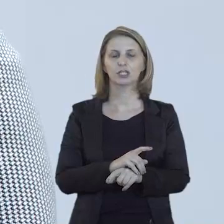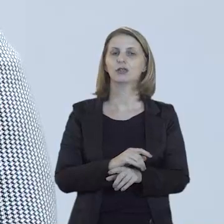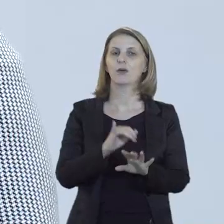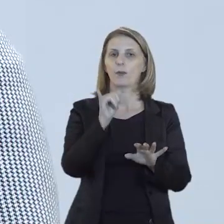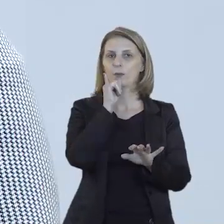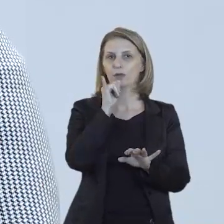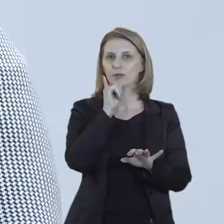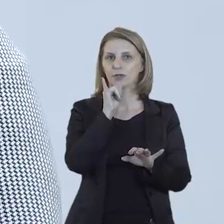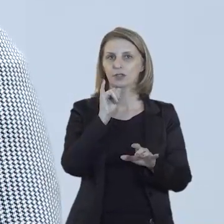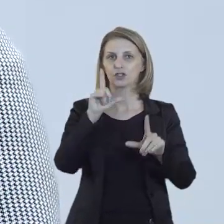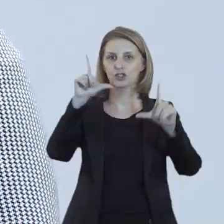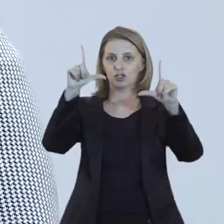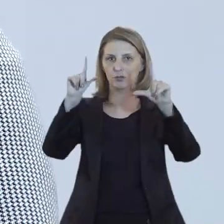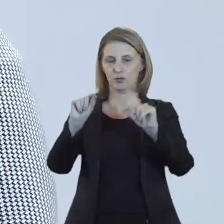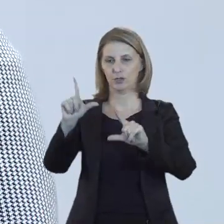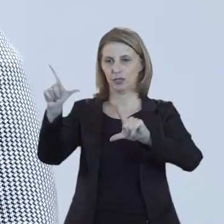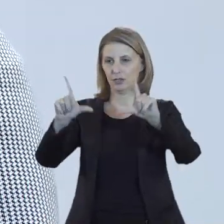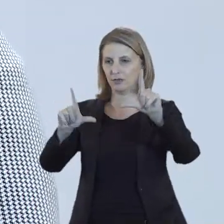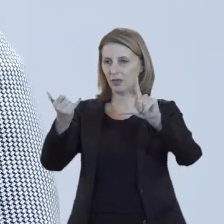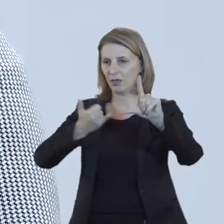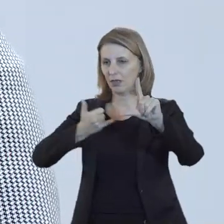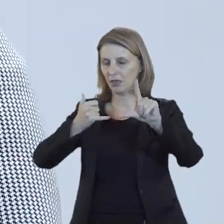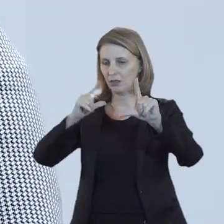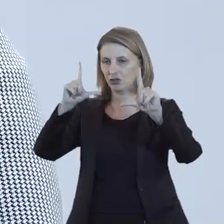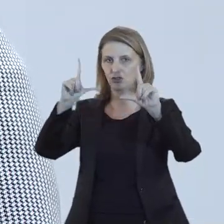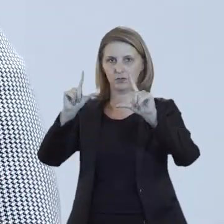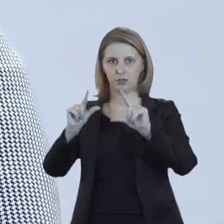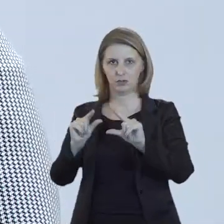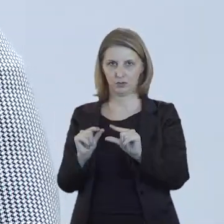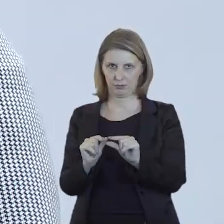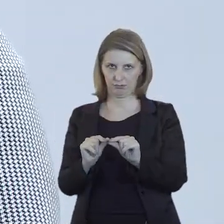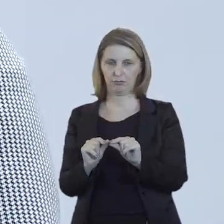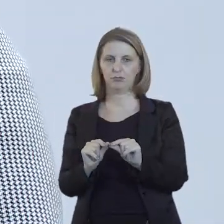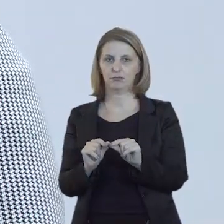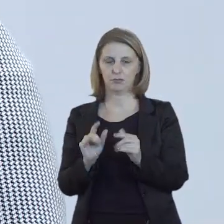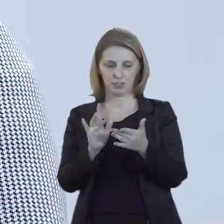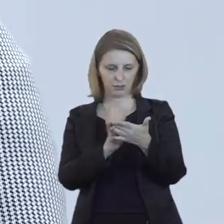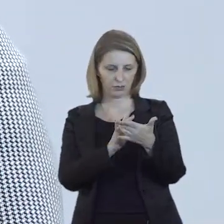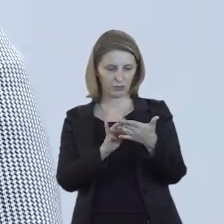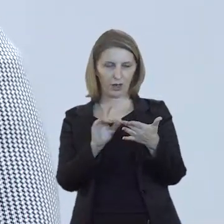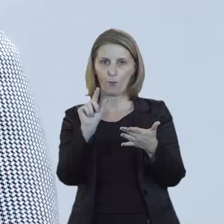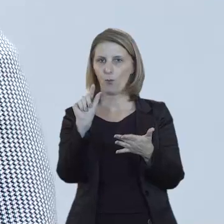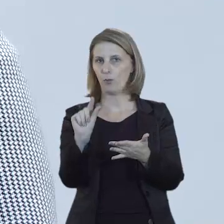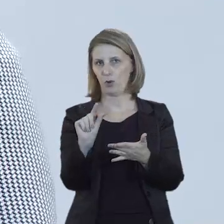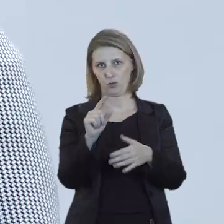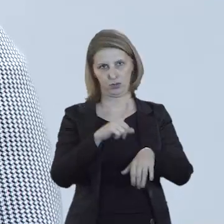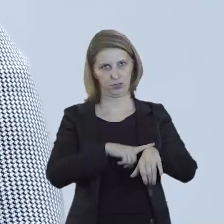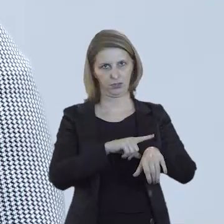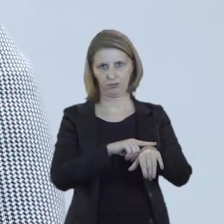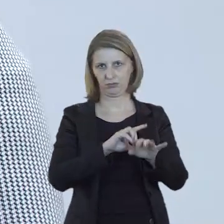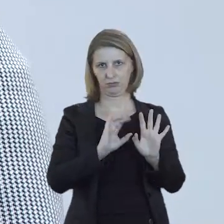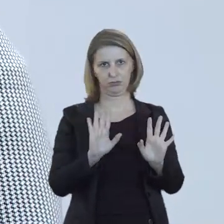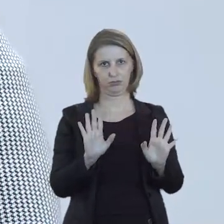foi diminuir, assim, drasticamente o número de notícias que eu acessava por dia. Passei a acessar notícias com